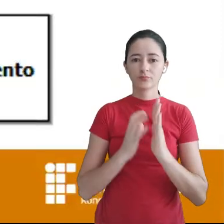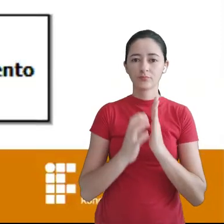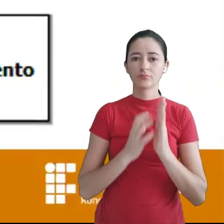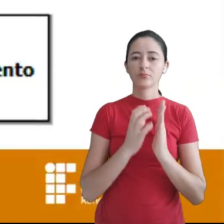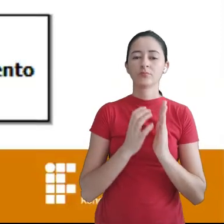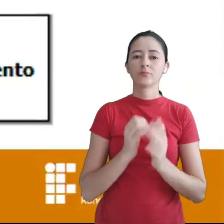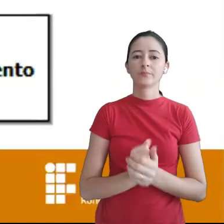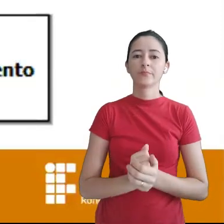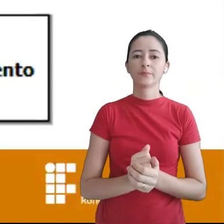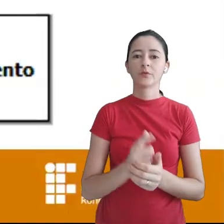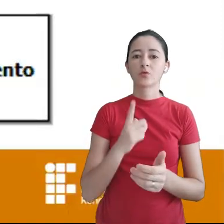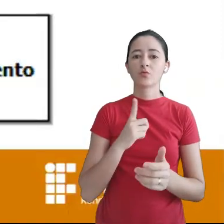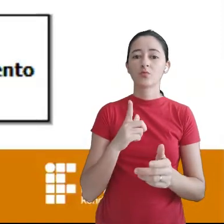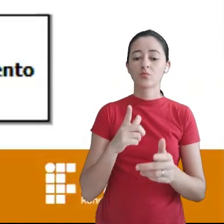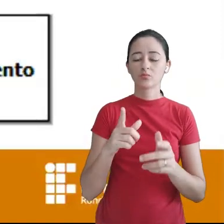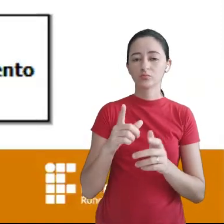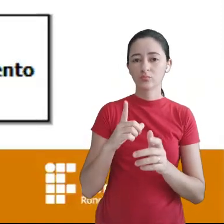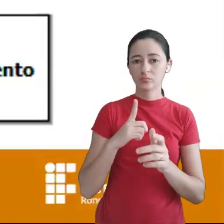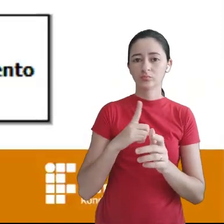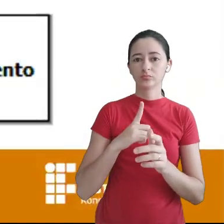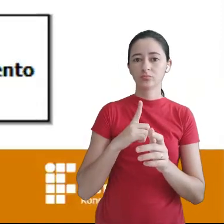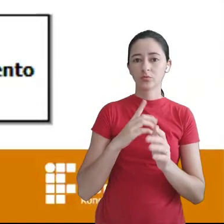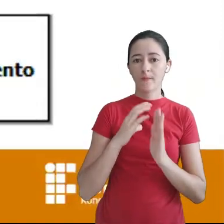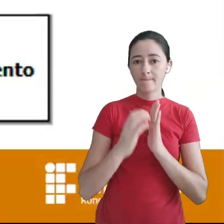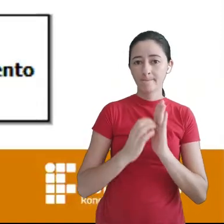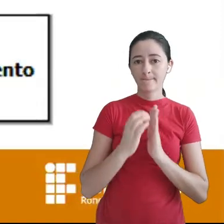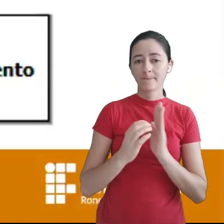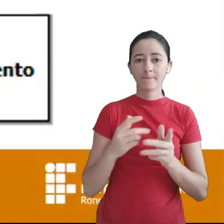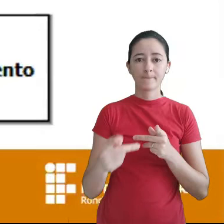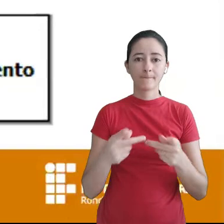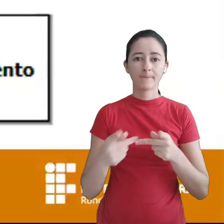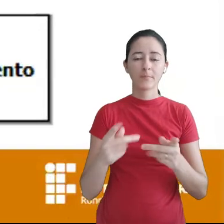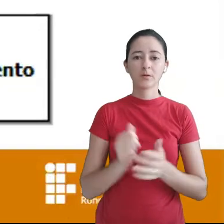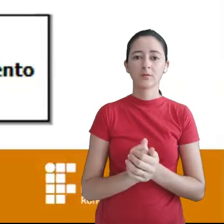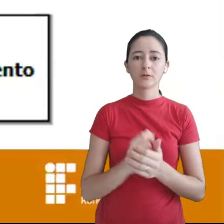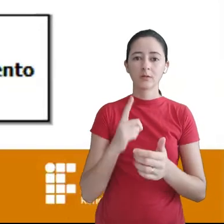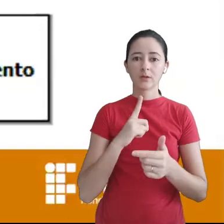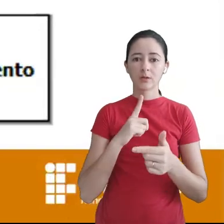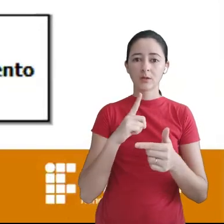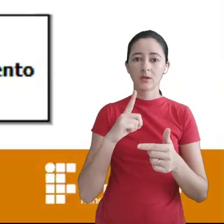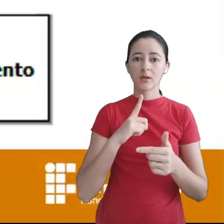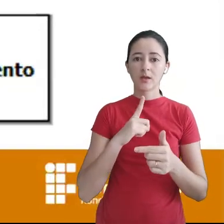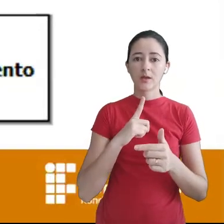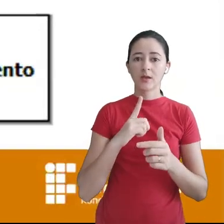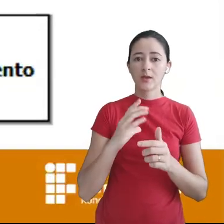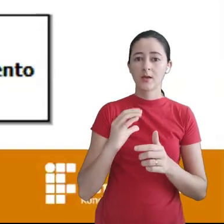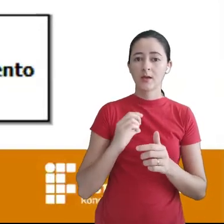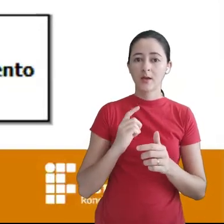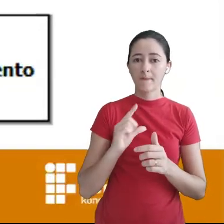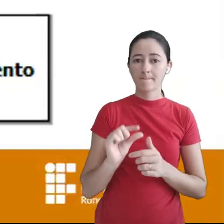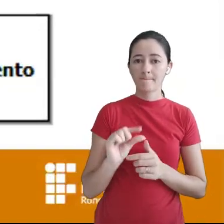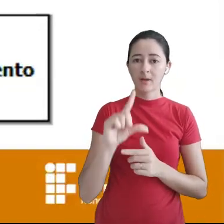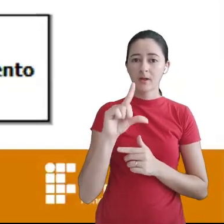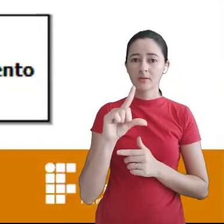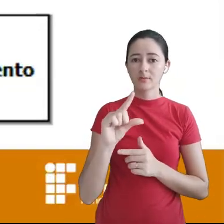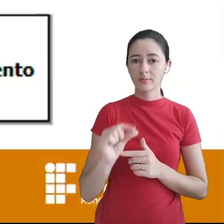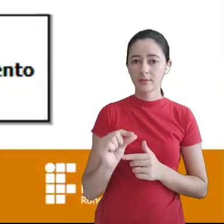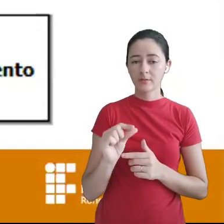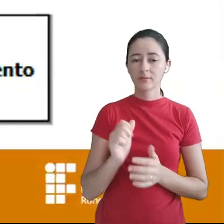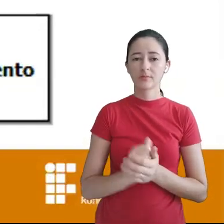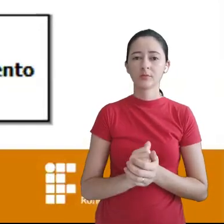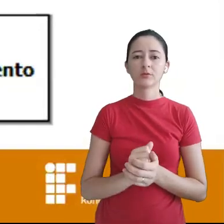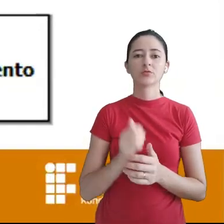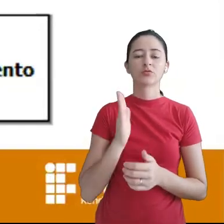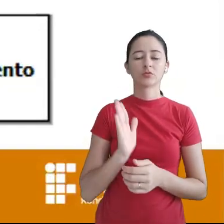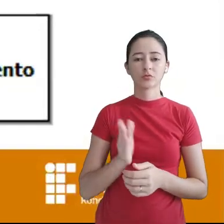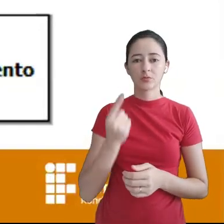projetos de banco de dados. Vamos colocar assim. Um projeto de banco de dados, ele é composto por cardinalidade mínima e